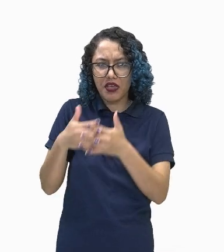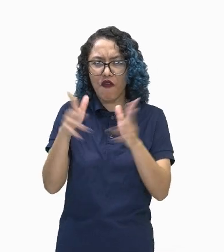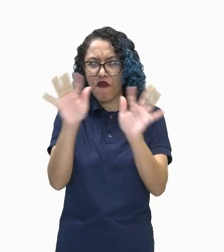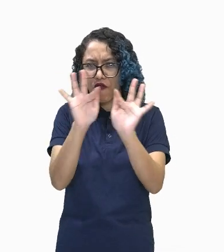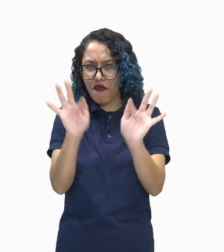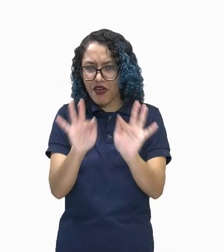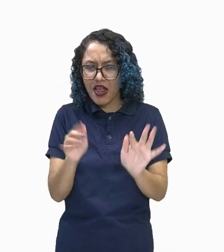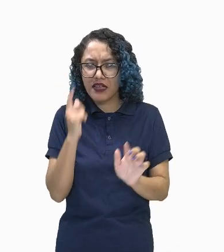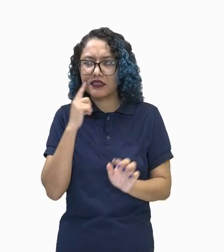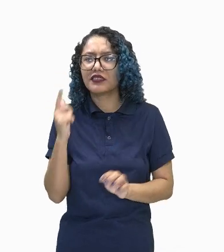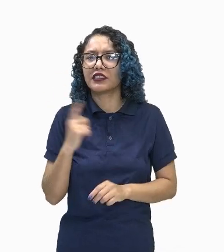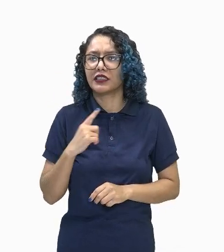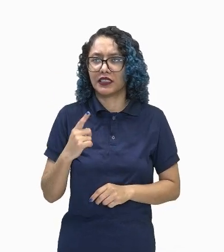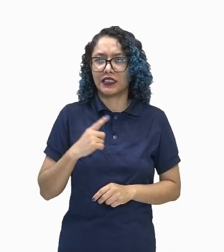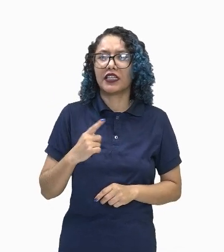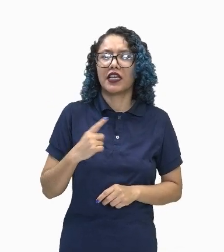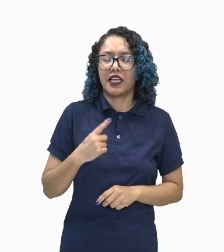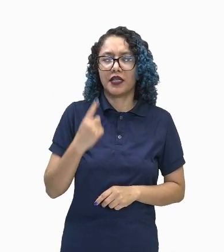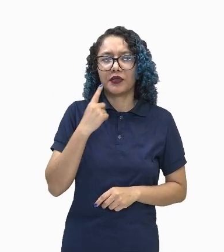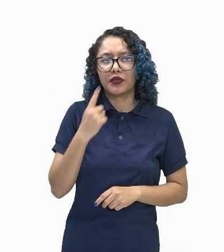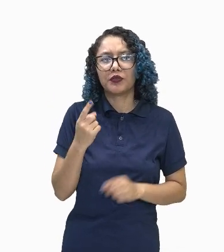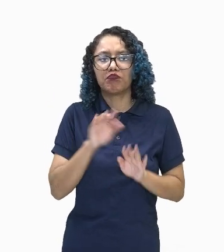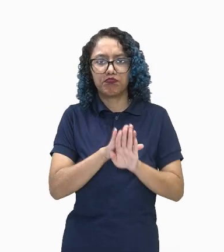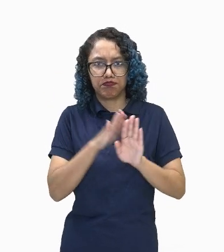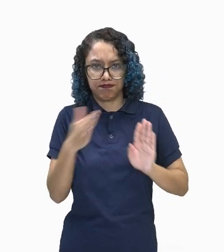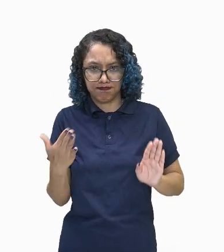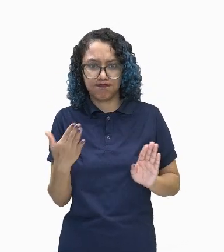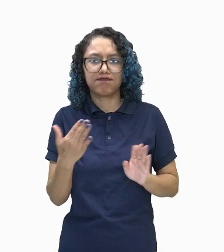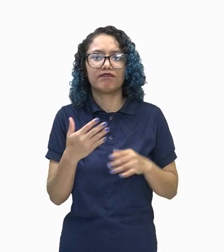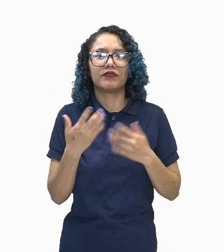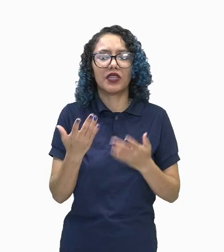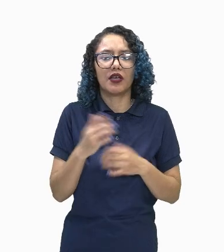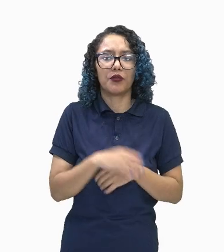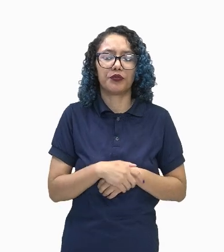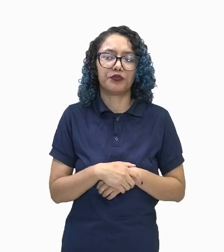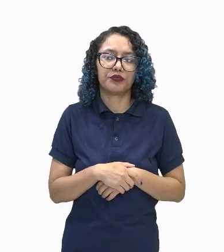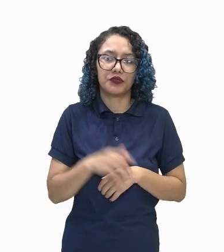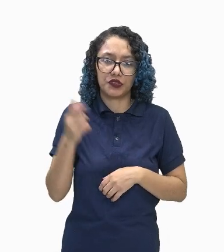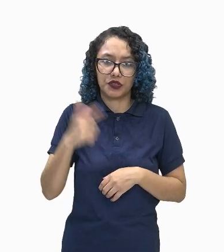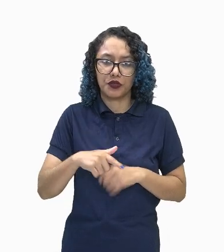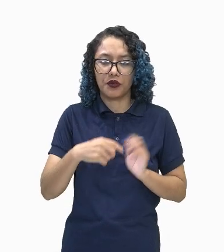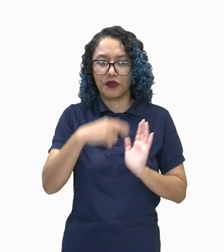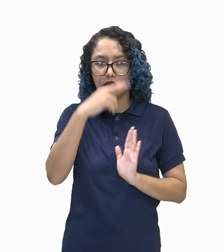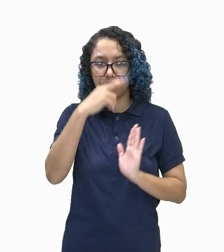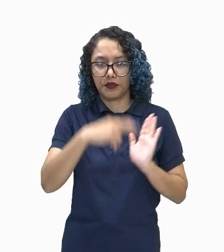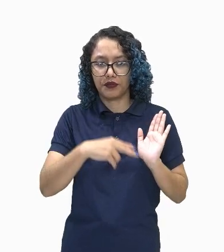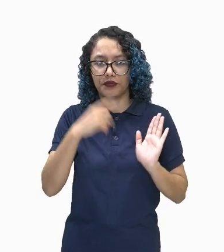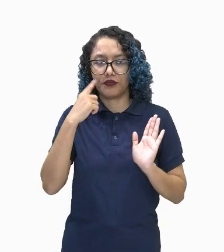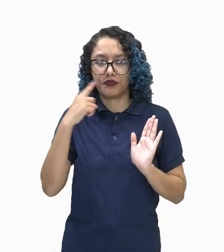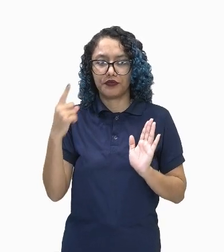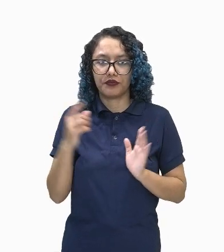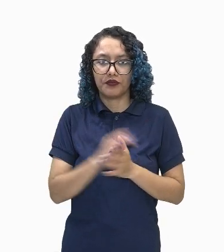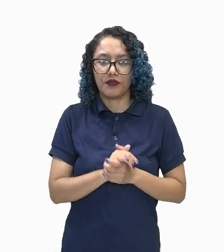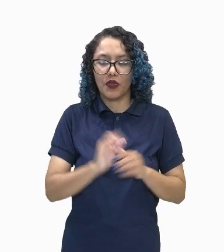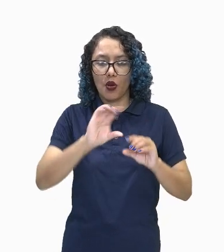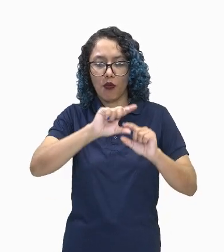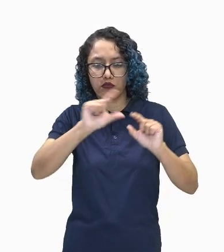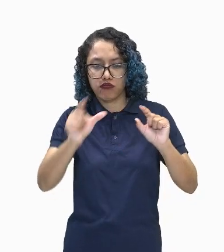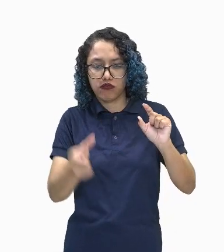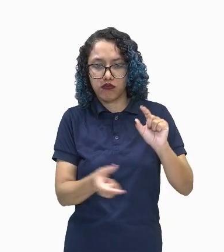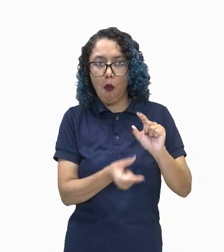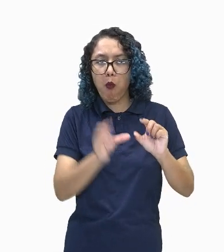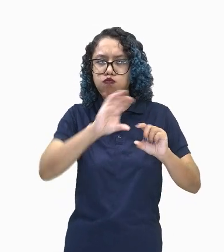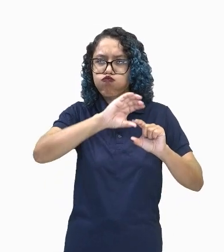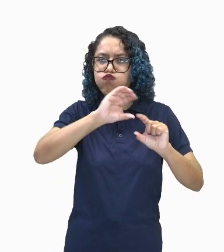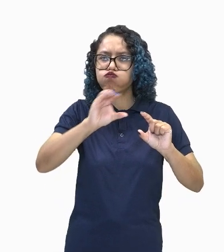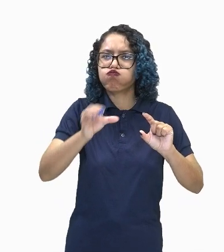de ideias. Então, aqui viaja 12 pneus, né? Cheios, é claro que está, senão não poderia sair do